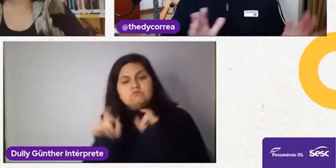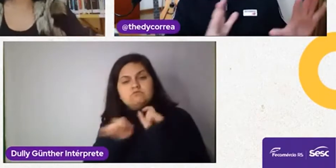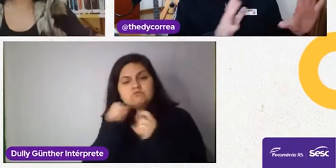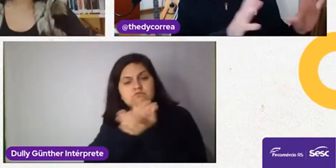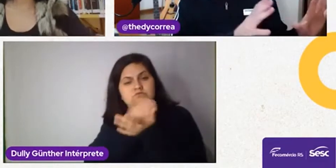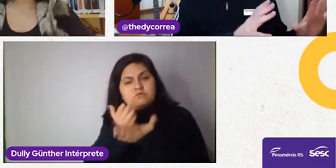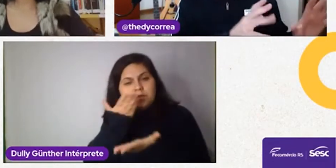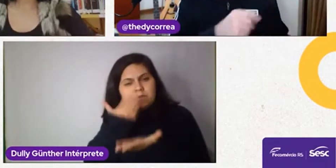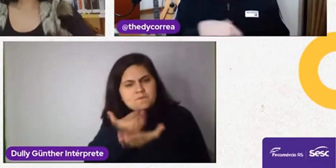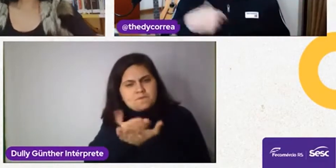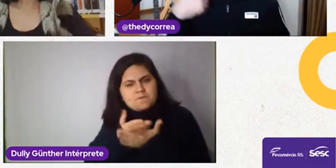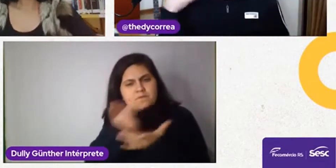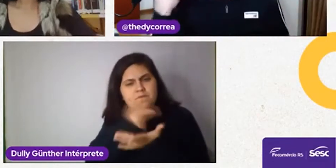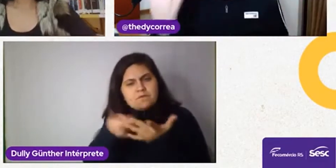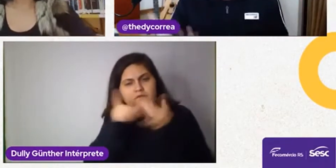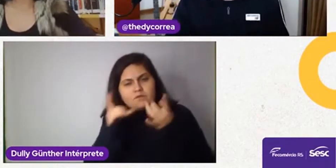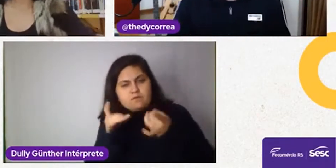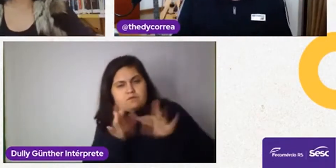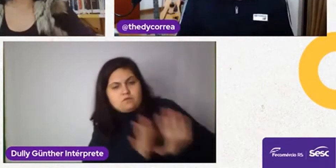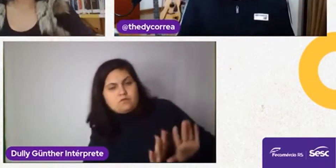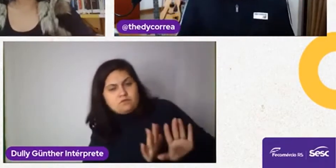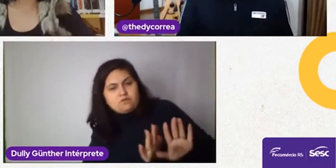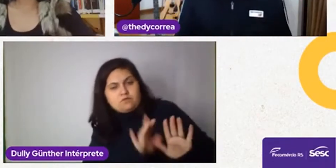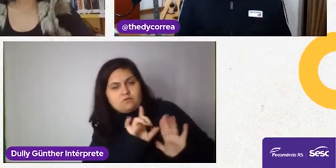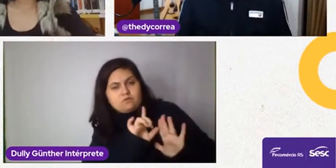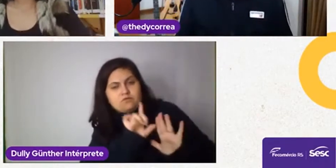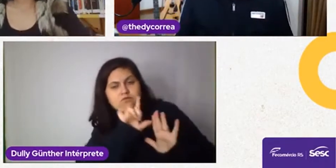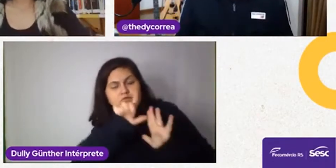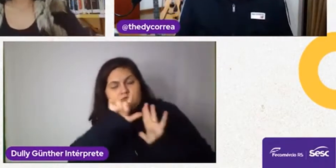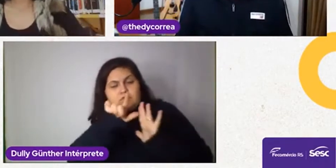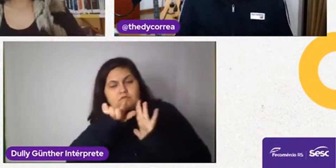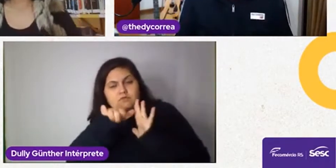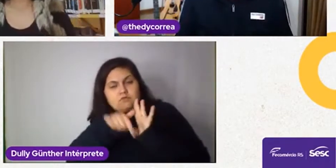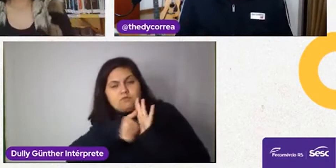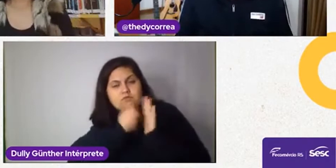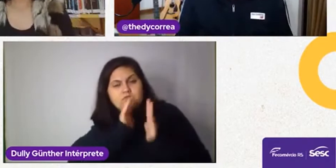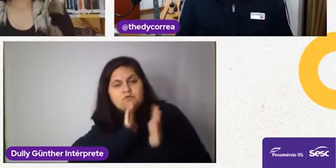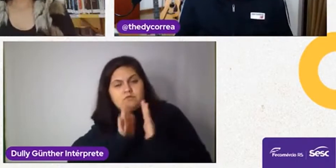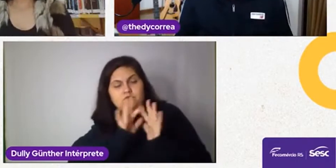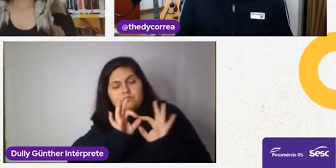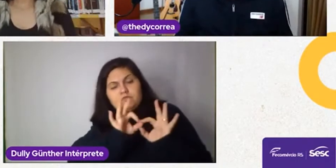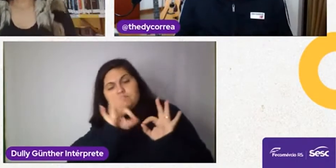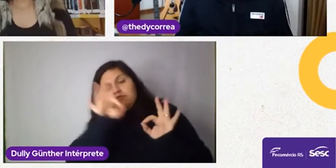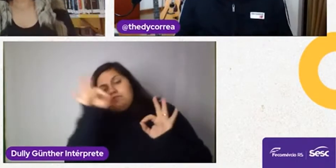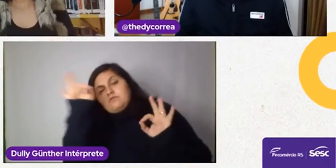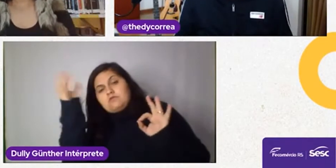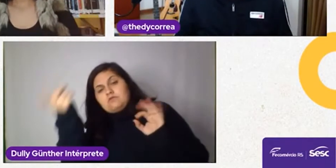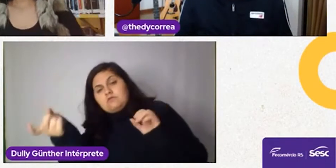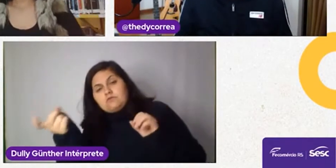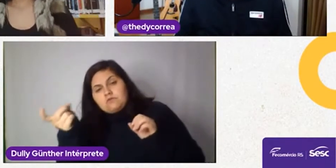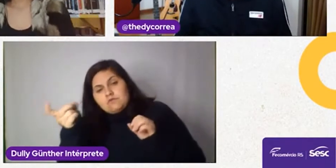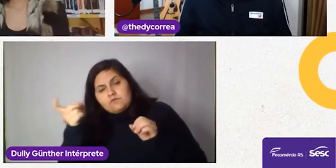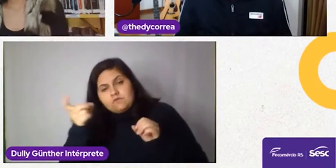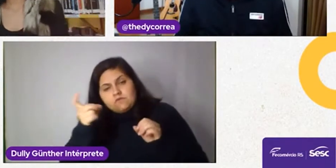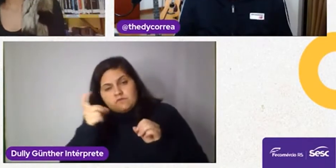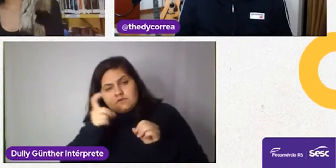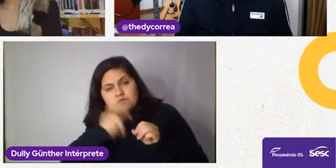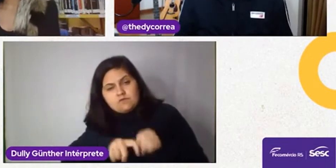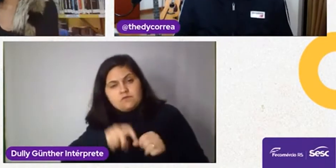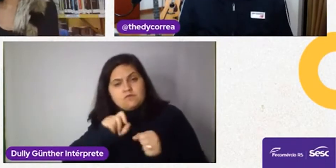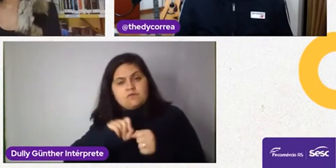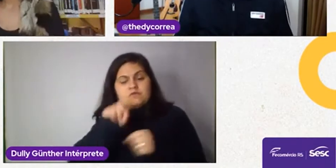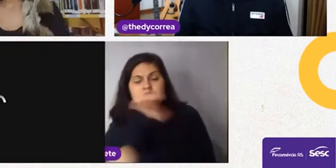estudar e tal, e o desenho ficou de lado. Depois, um grande período afastado, eu recomecei a me aproximar e fiz um